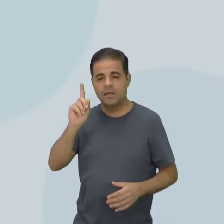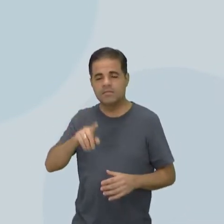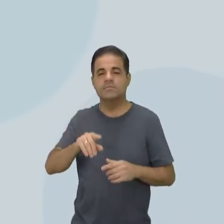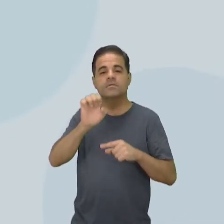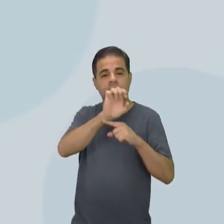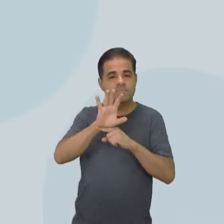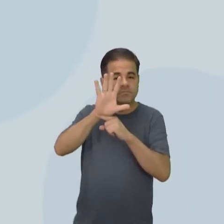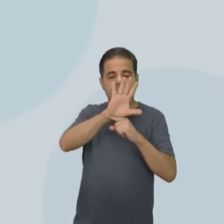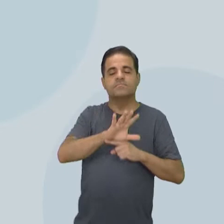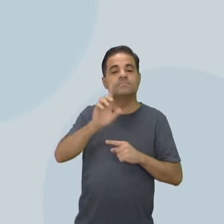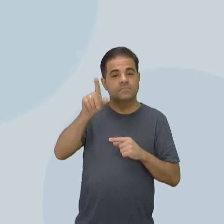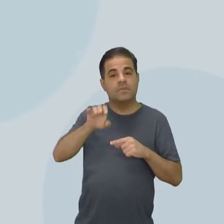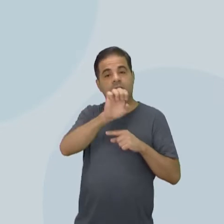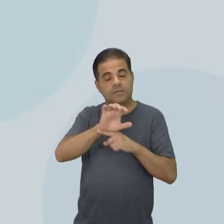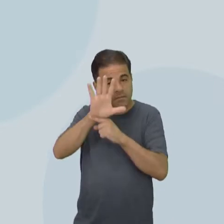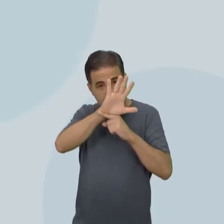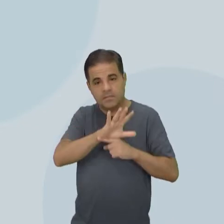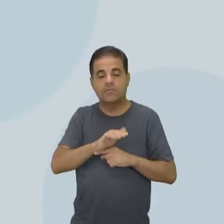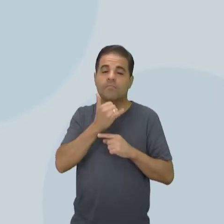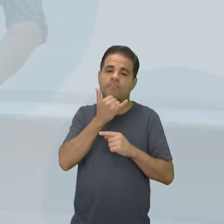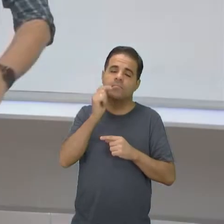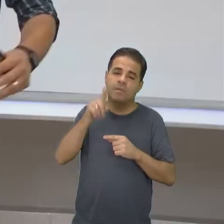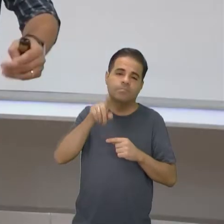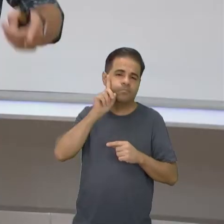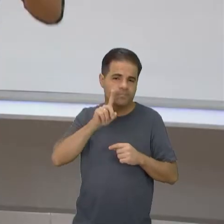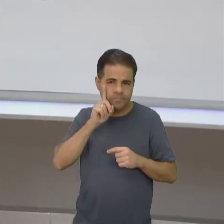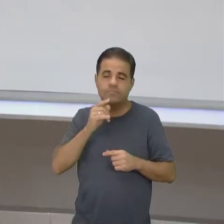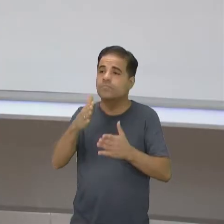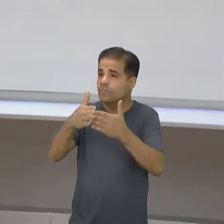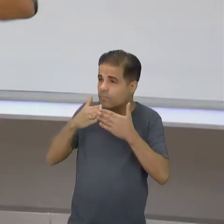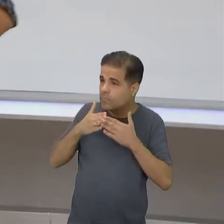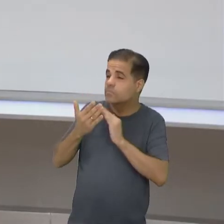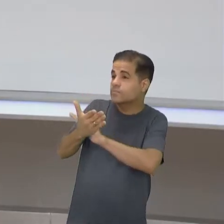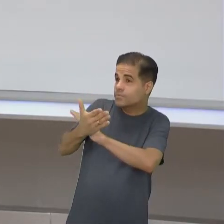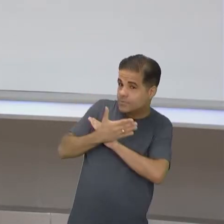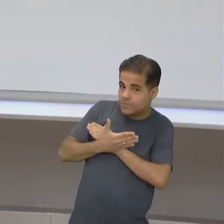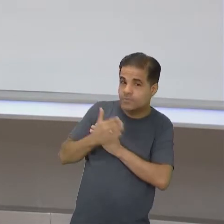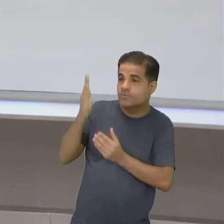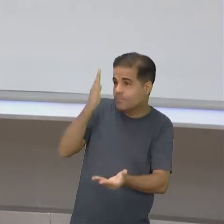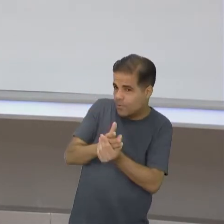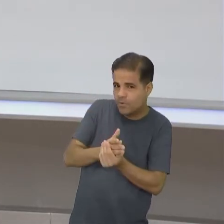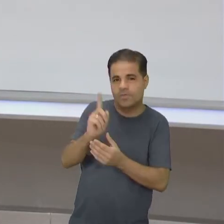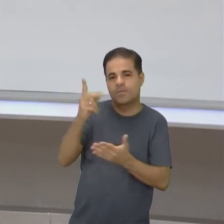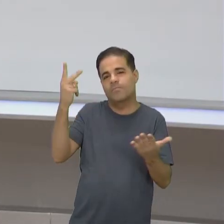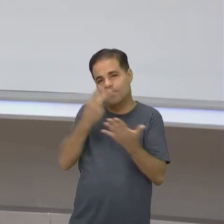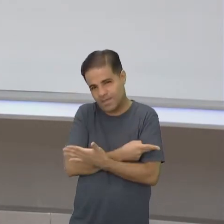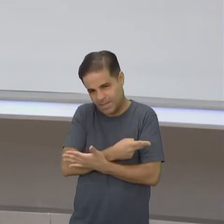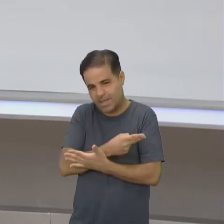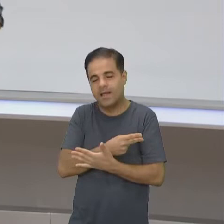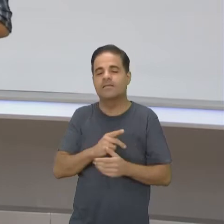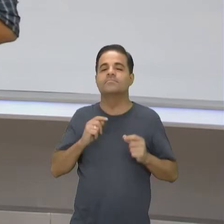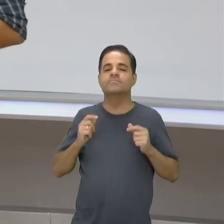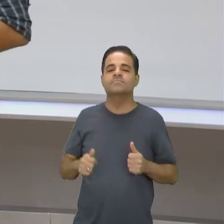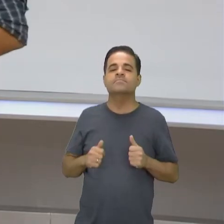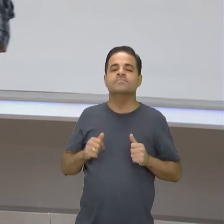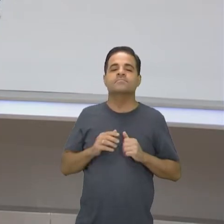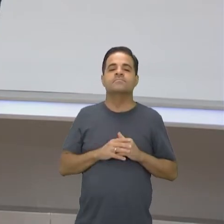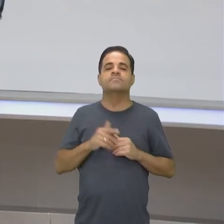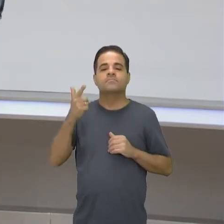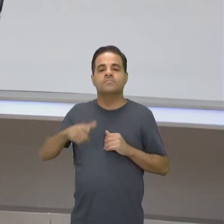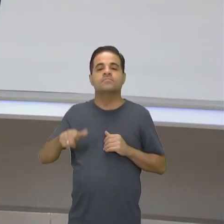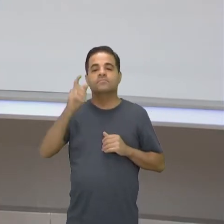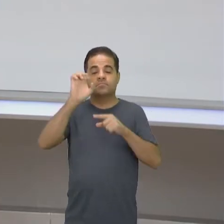Estados. Rhode Island é um estado. Perdão, Estados Unidos, por favor, nos ajude aqui. Não nos processe por ter errado. Olha só. Rhode Island e